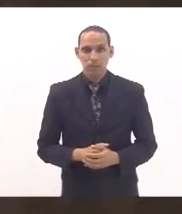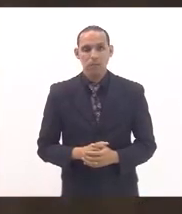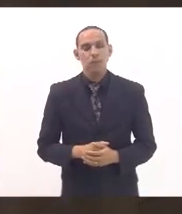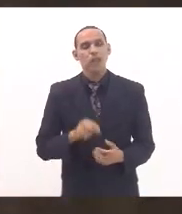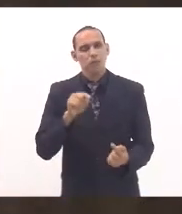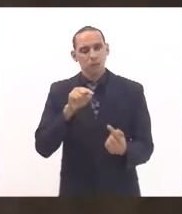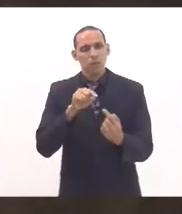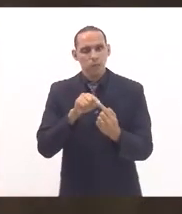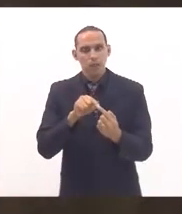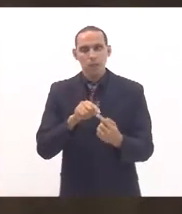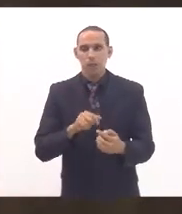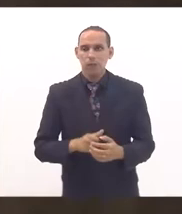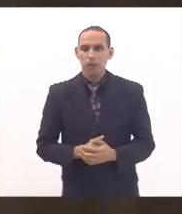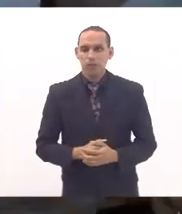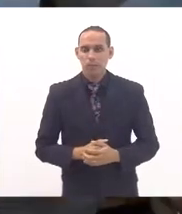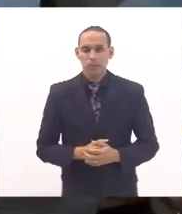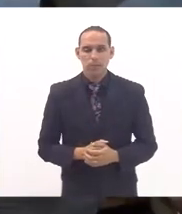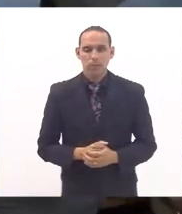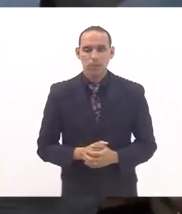Parecer favorável, presidente.